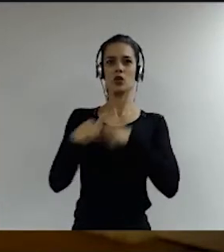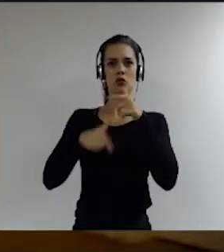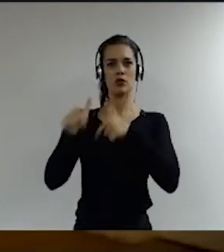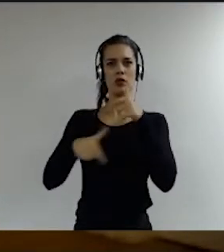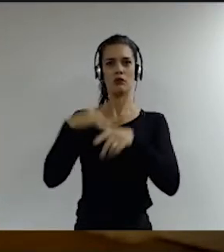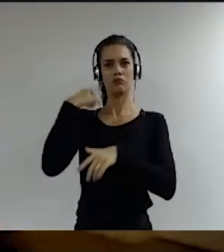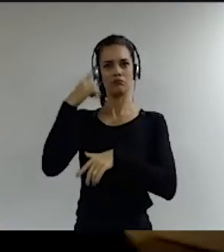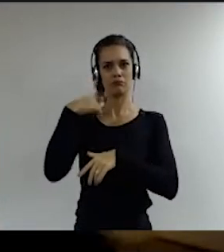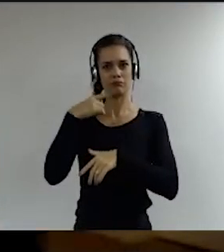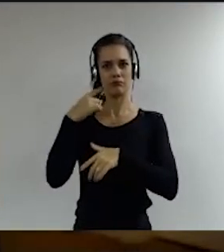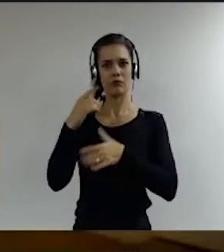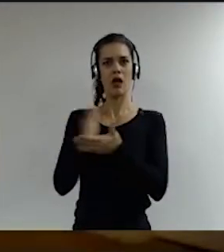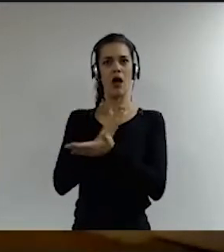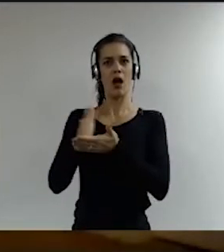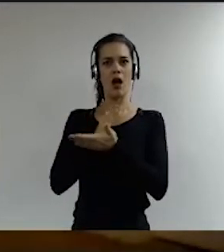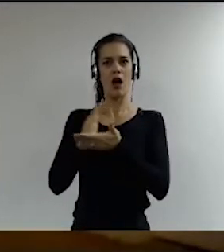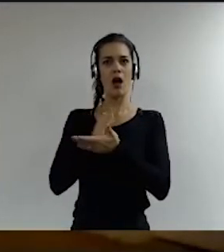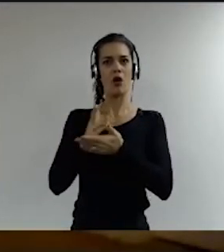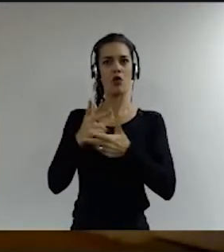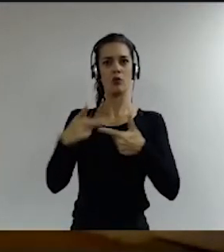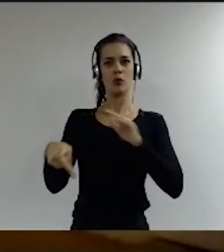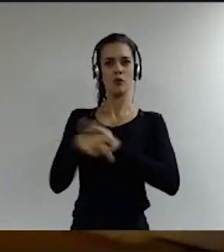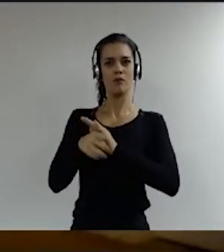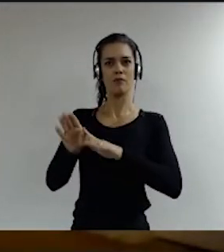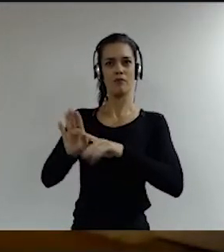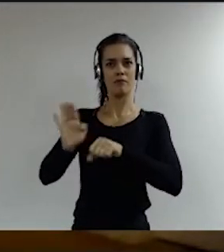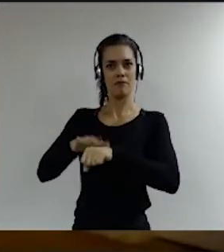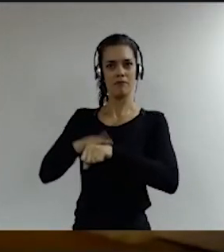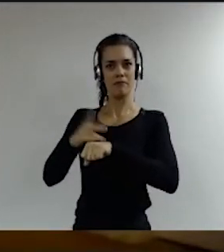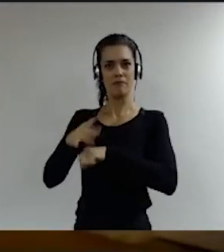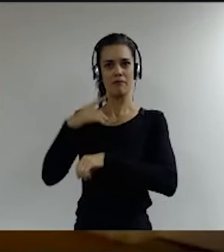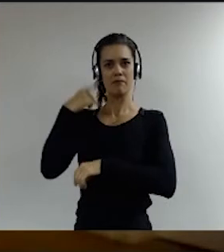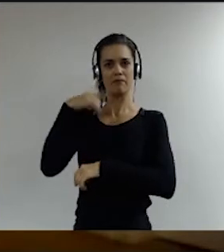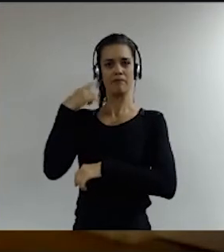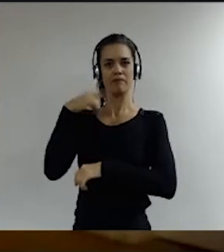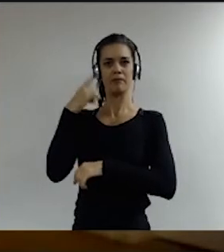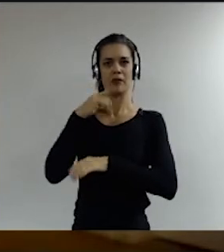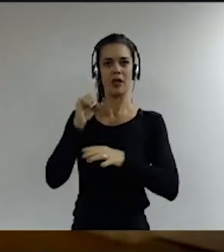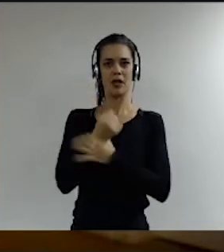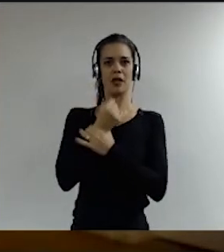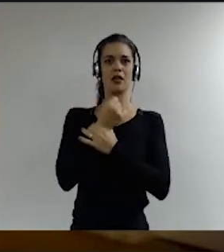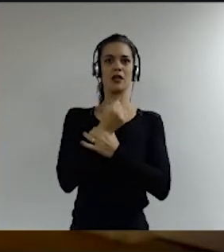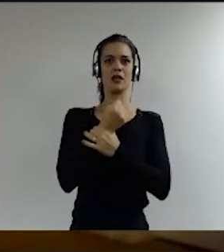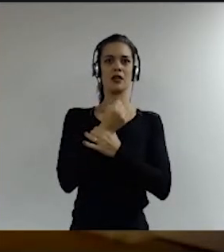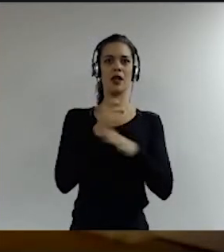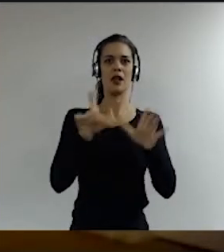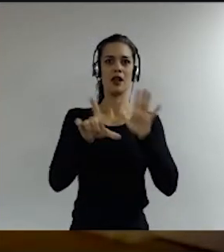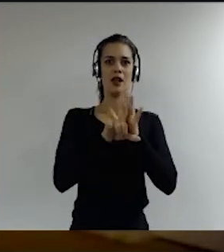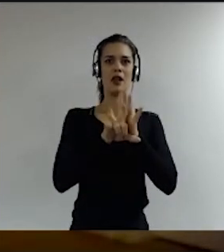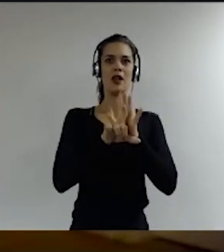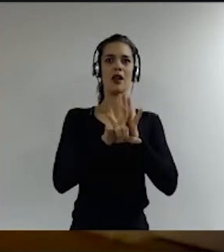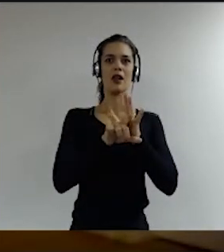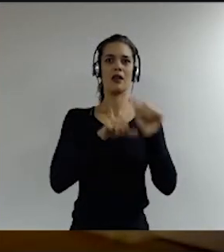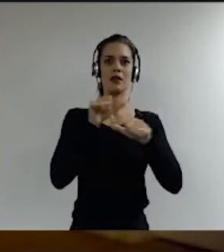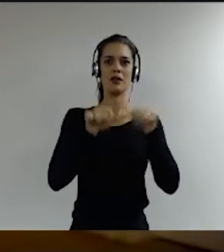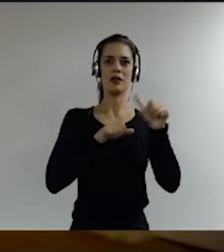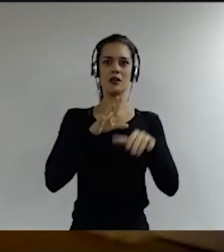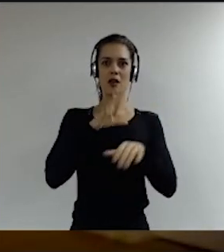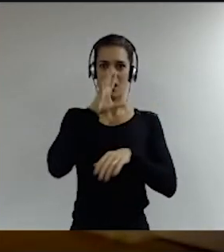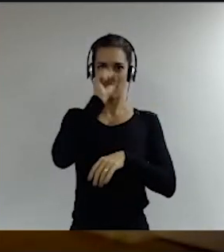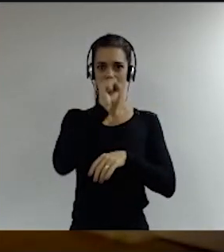prerrogativas agora fortalecidas com a lei, com a reforma da lei de abuso de